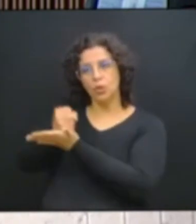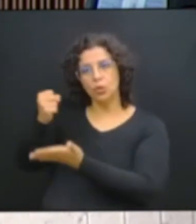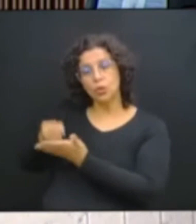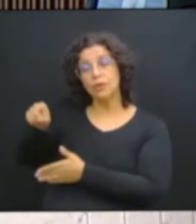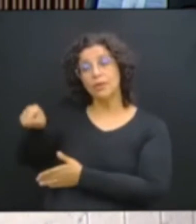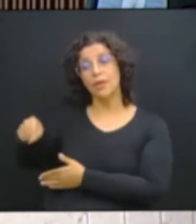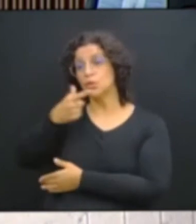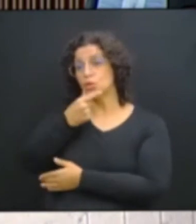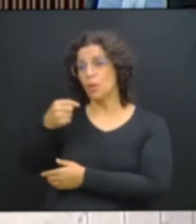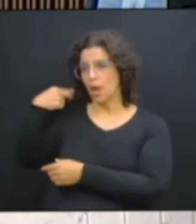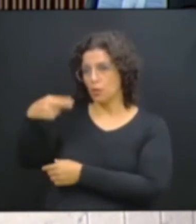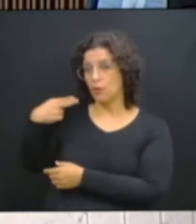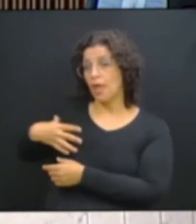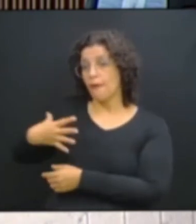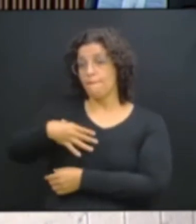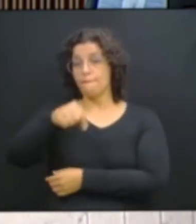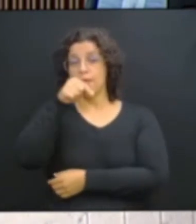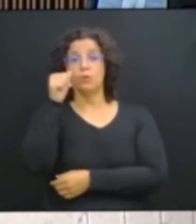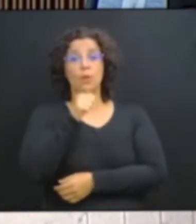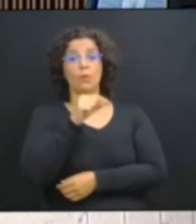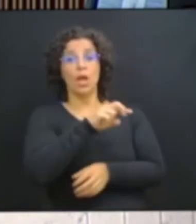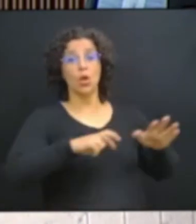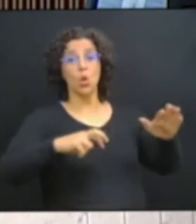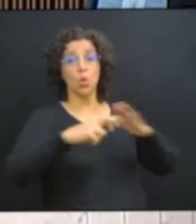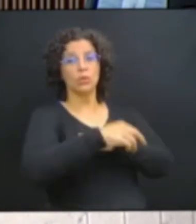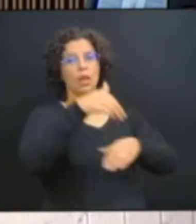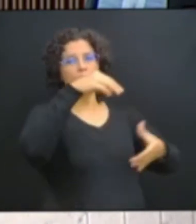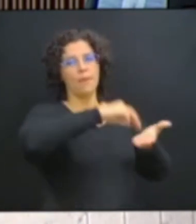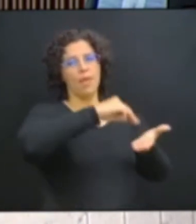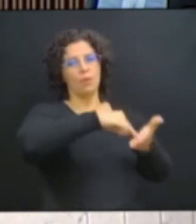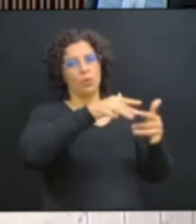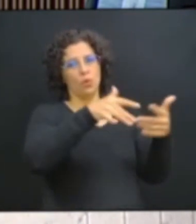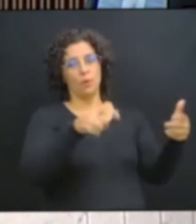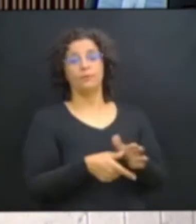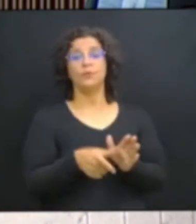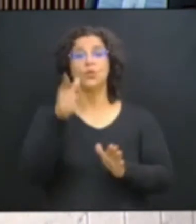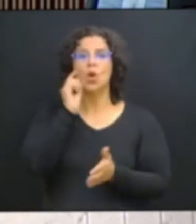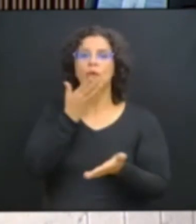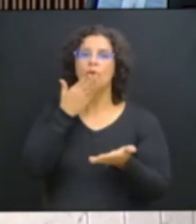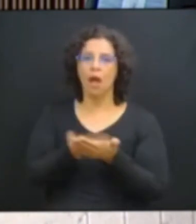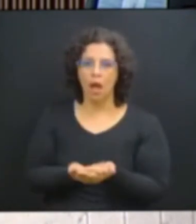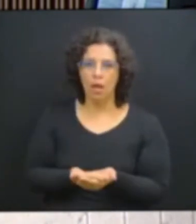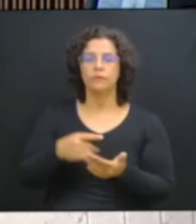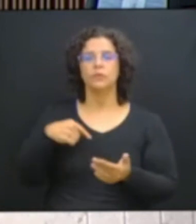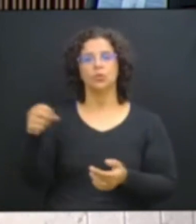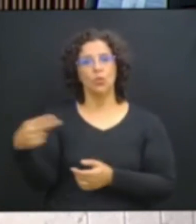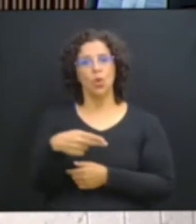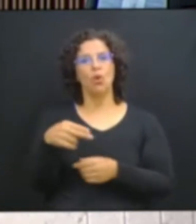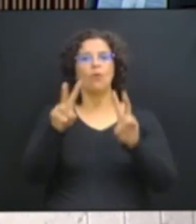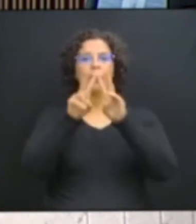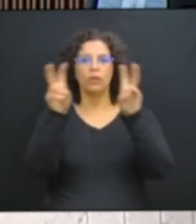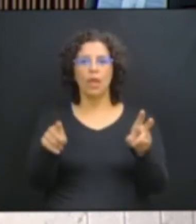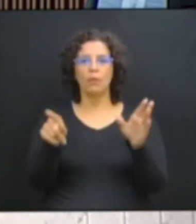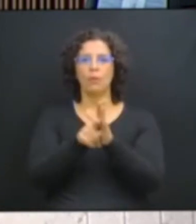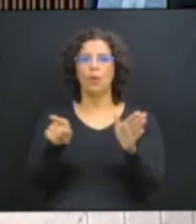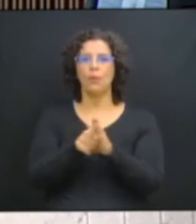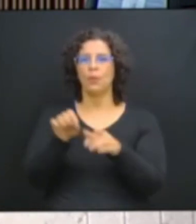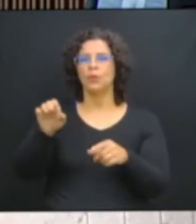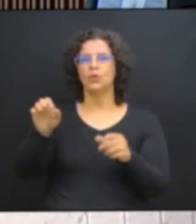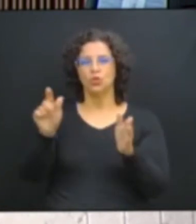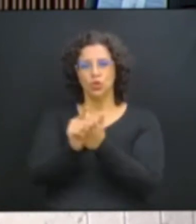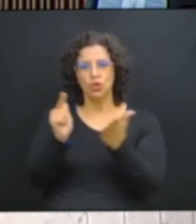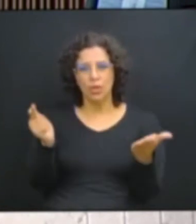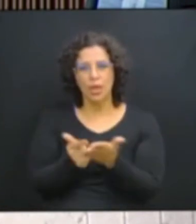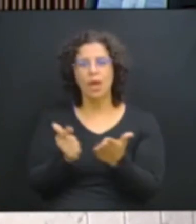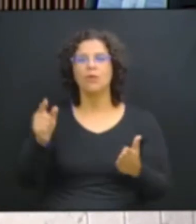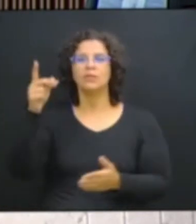de uma conselheira fazia parte. E ontem, pasmem, nova matéria do Estadão informa que se pretende vender